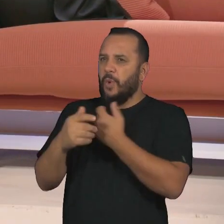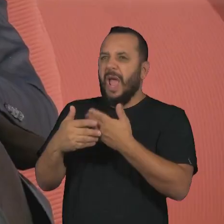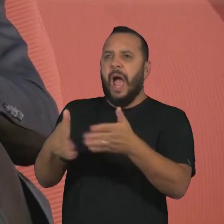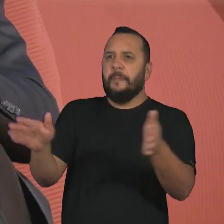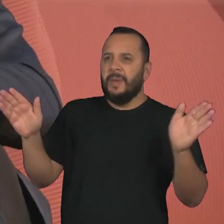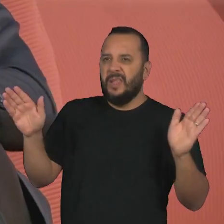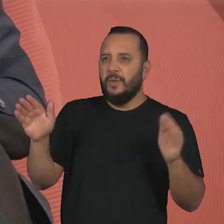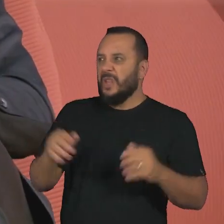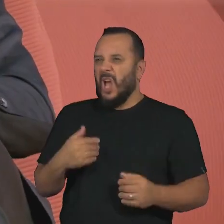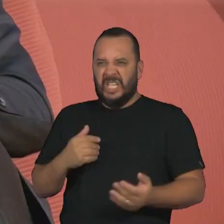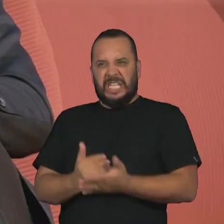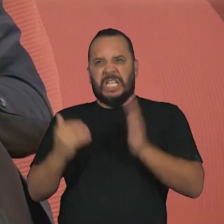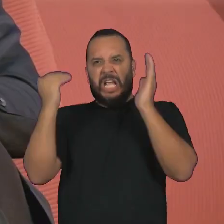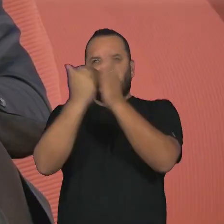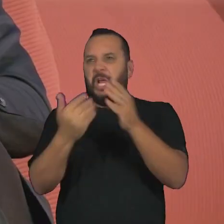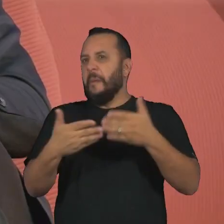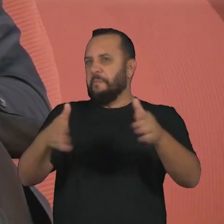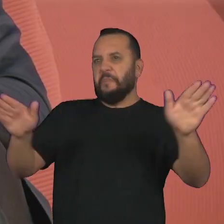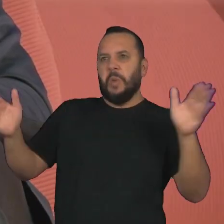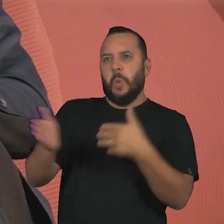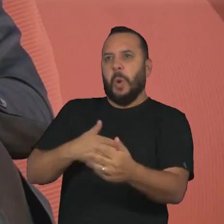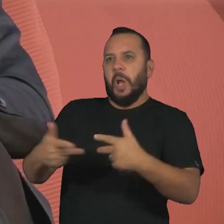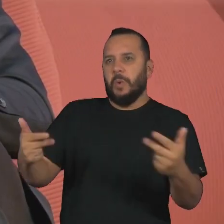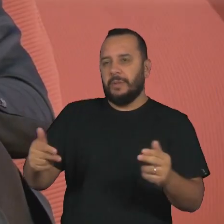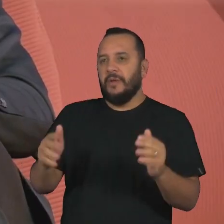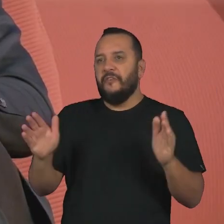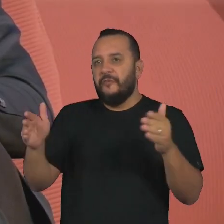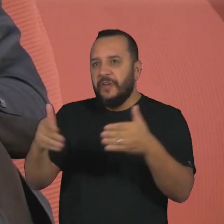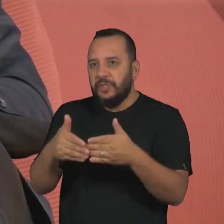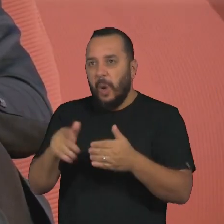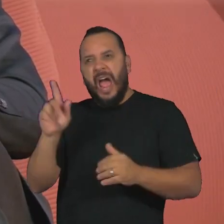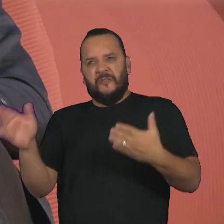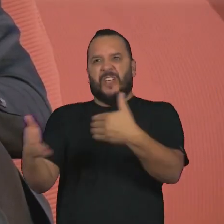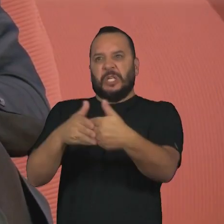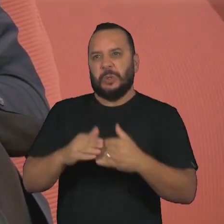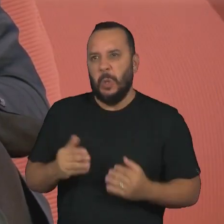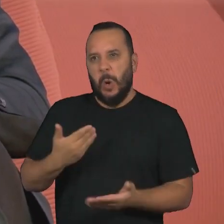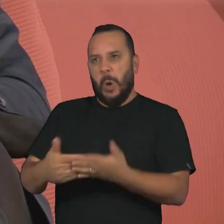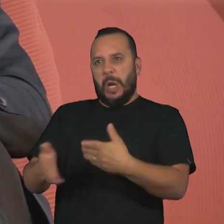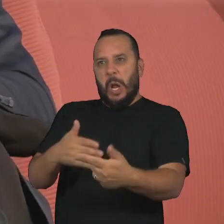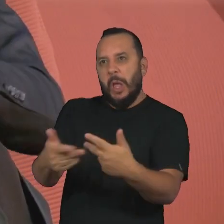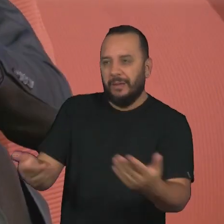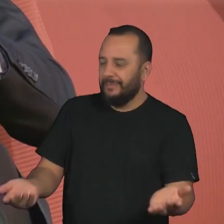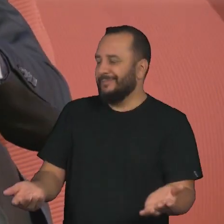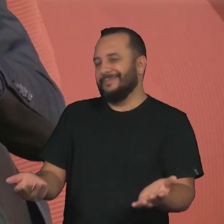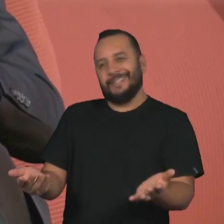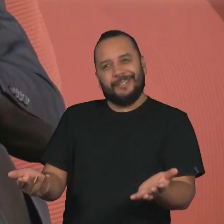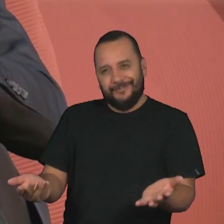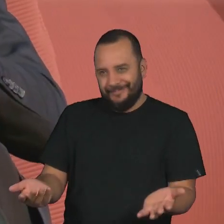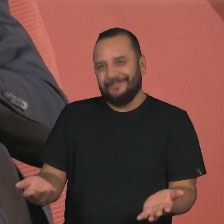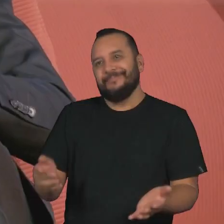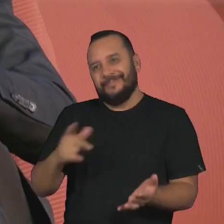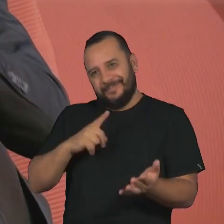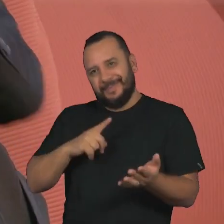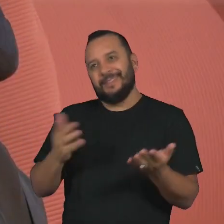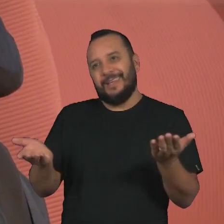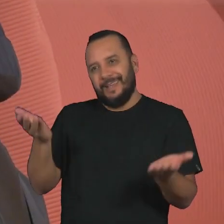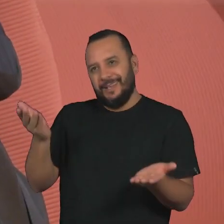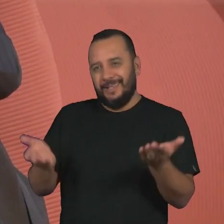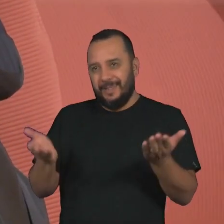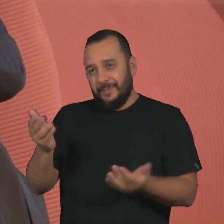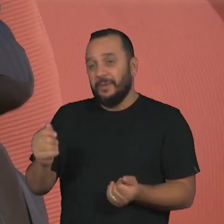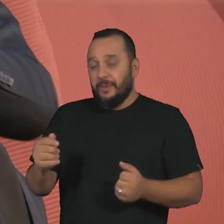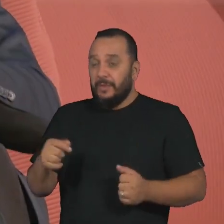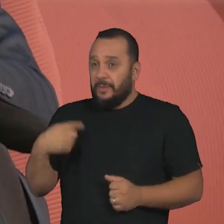Então a gente fica ali na... Mas é isso, a gente veio para isso, né? Foi a fronteira. E, aliás, os jesuítas têm um pouco isso. Nós somos lançados